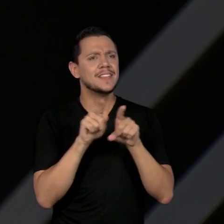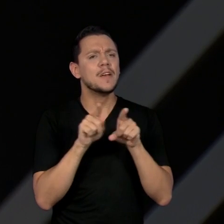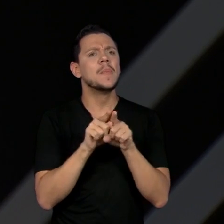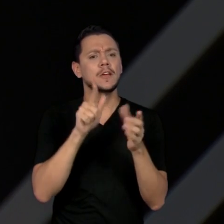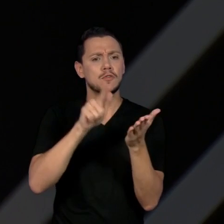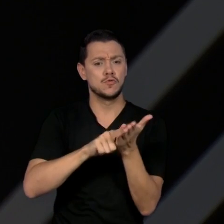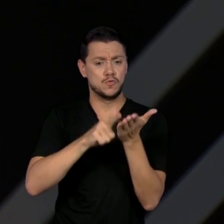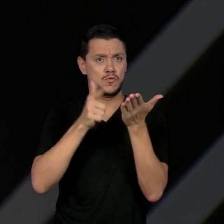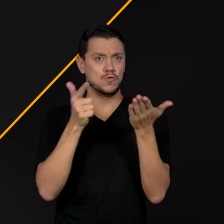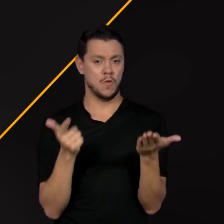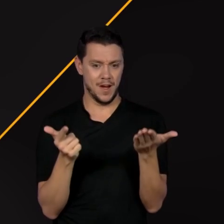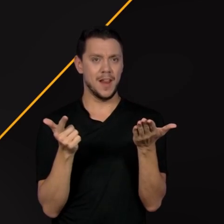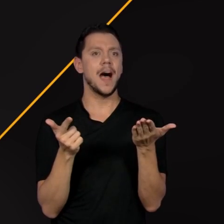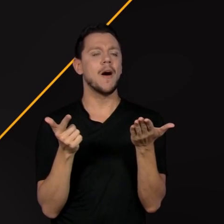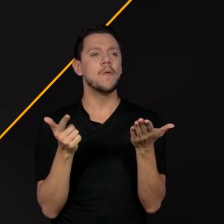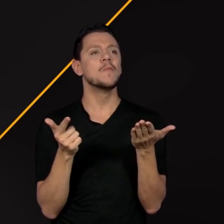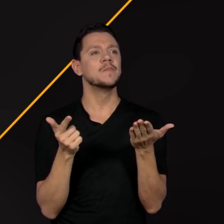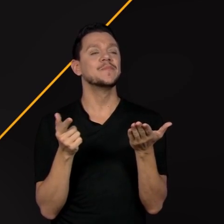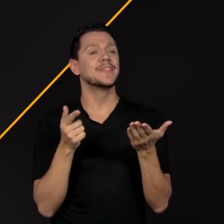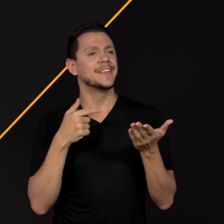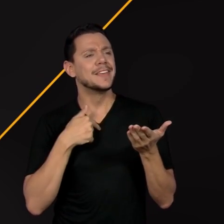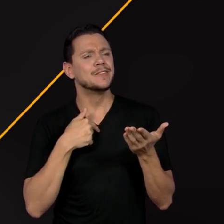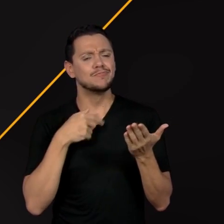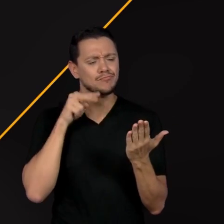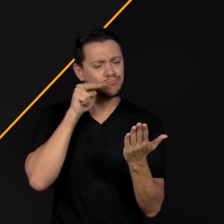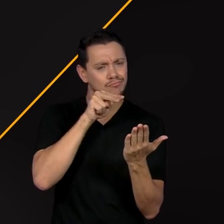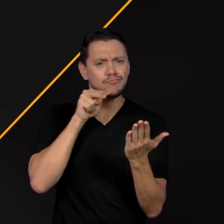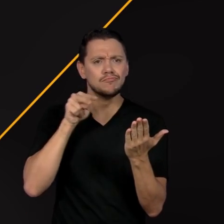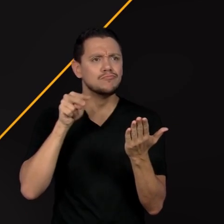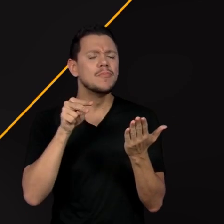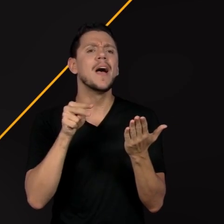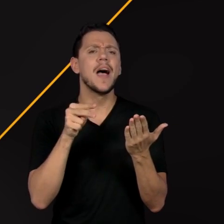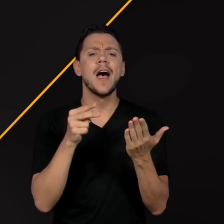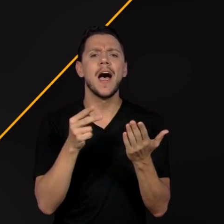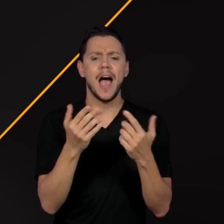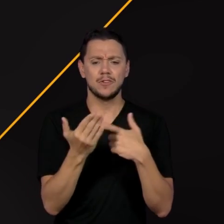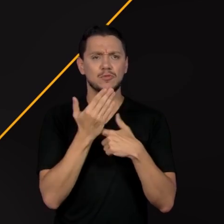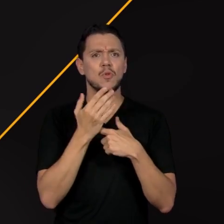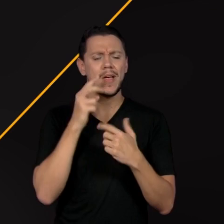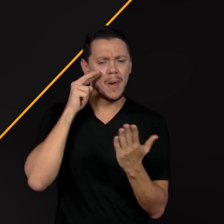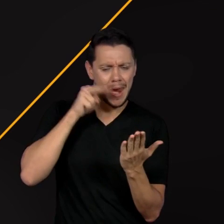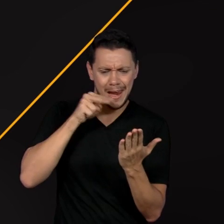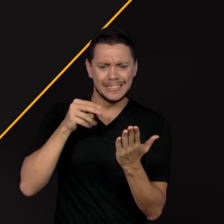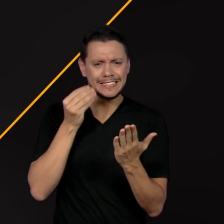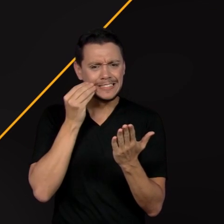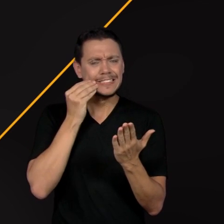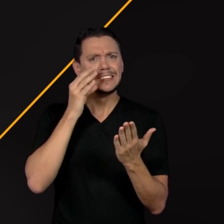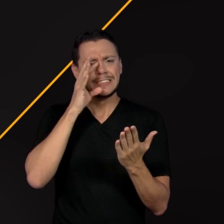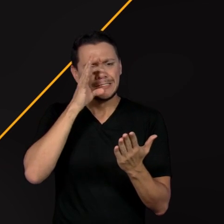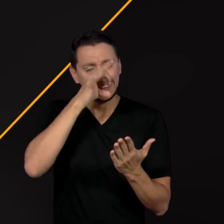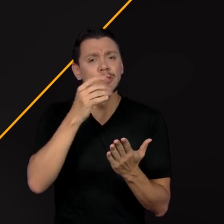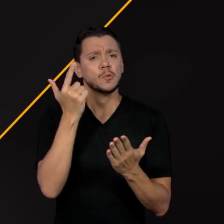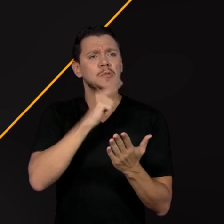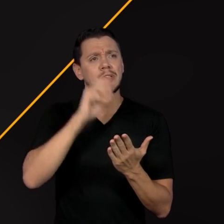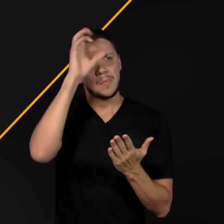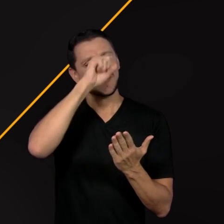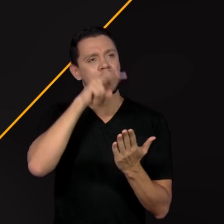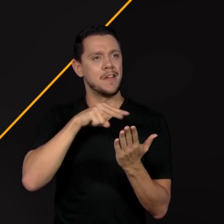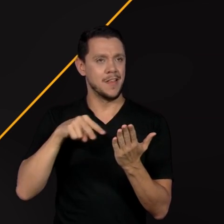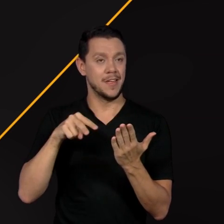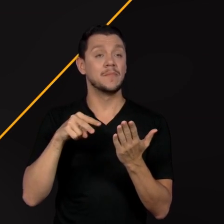de jornais, eu me autoalfabetizei. Na realidade, eram retalhos que